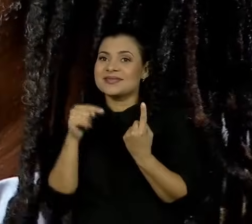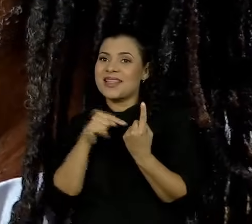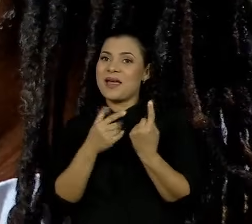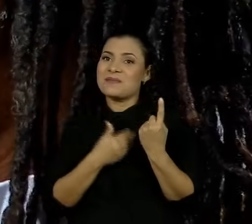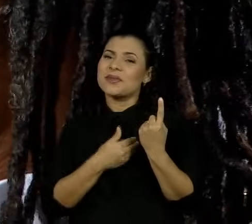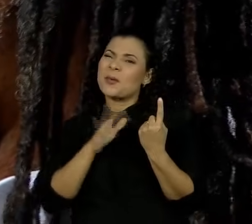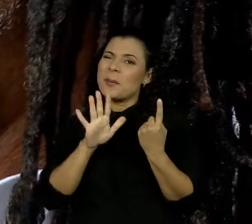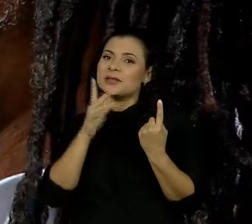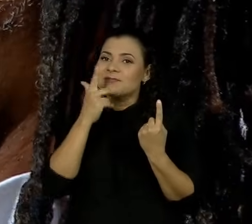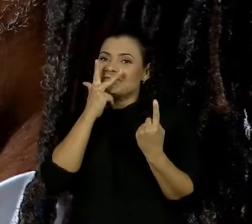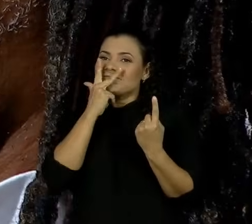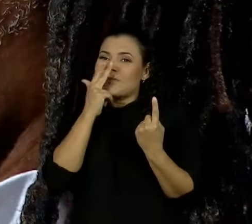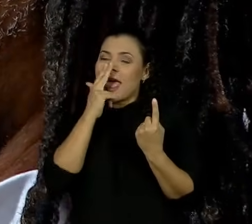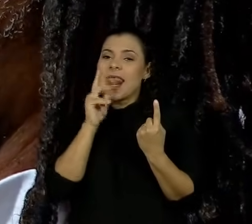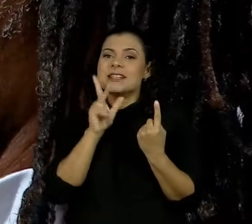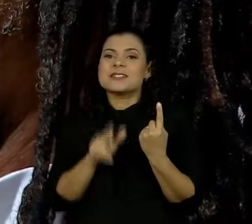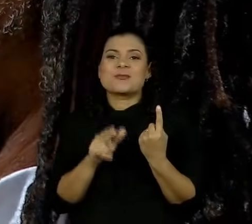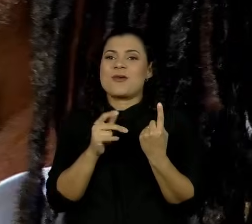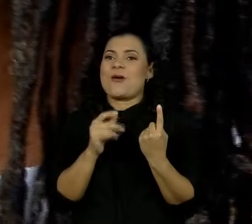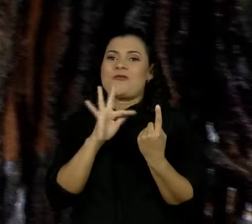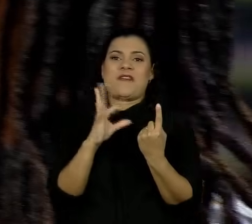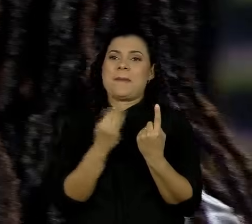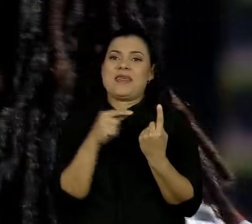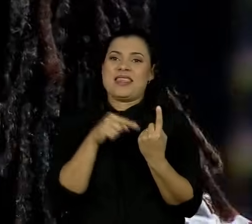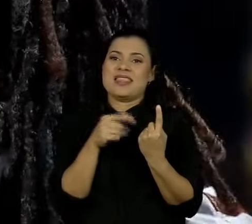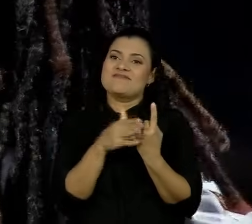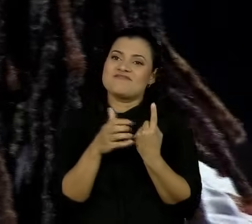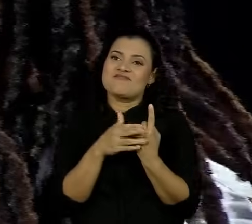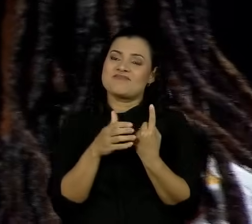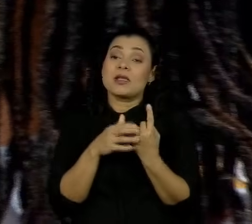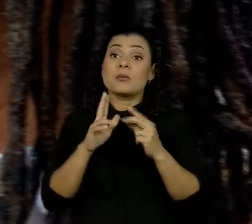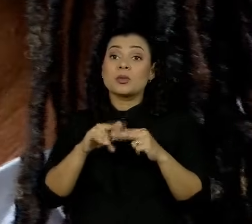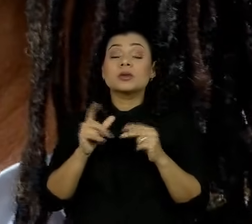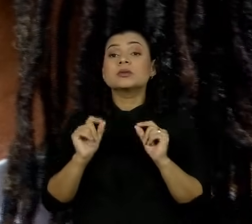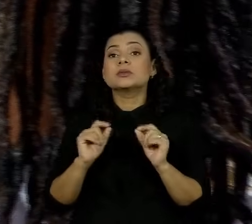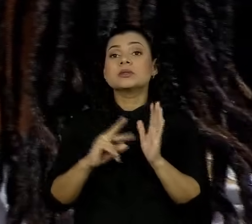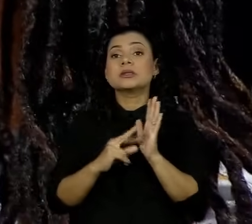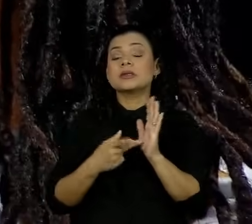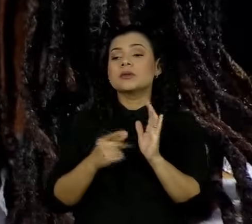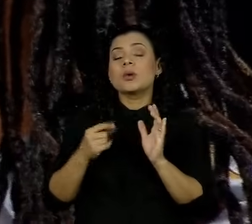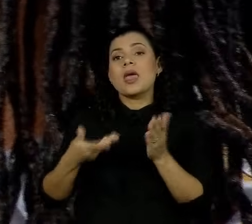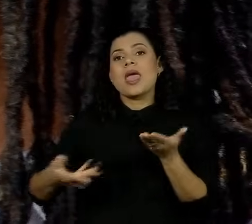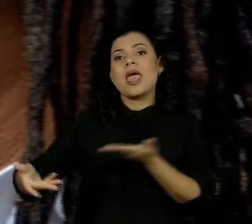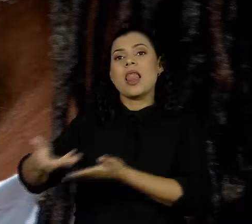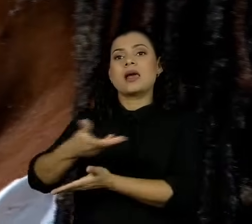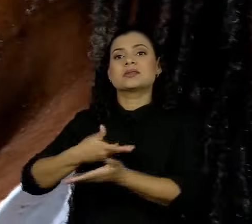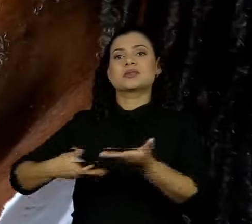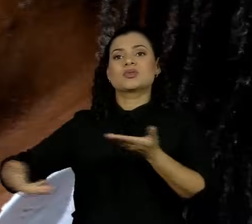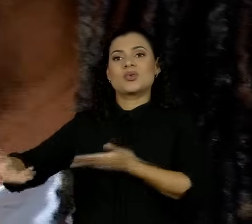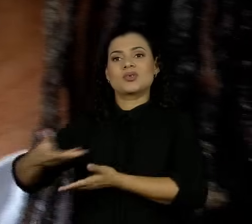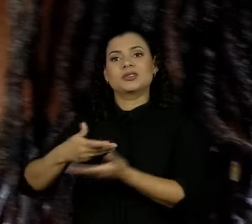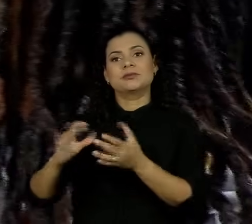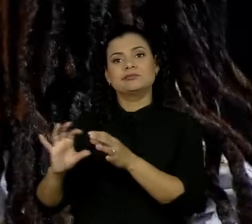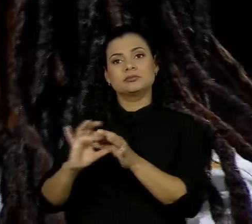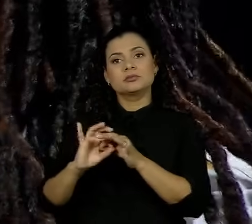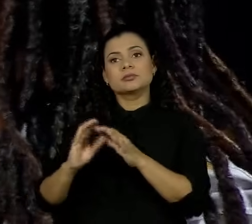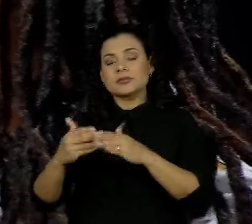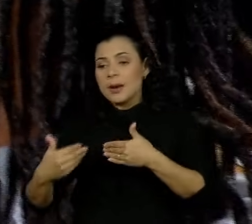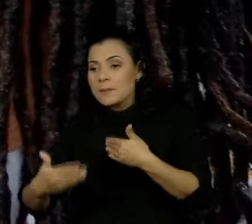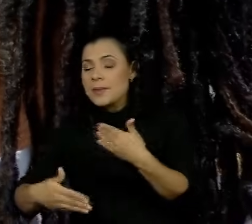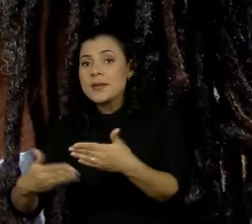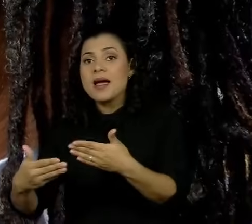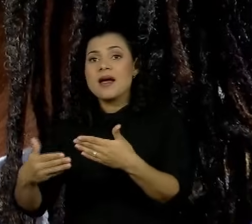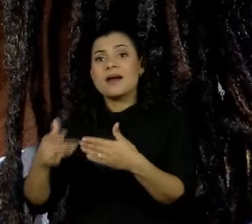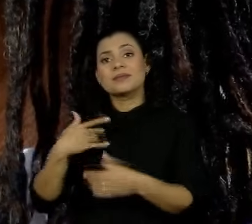acho que quando a gente olha assim para essa longevidade das relações Sim. e das pessoas que